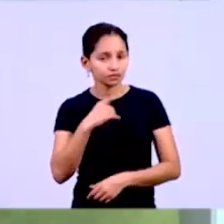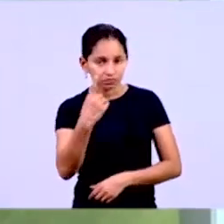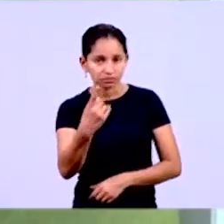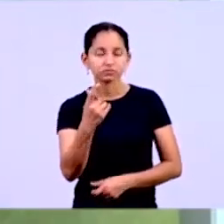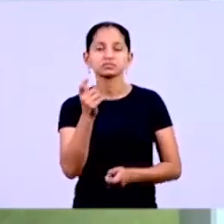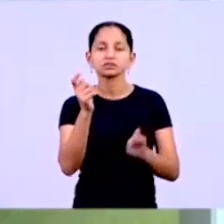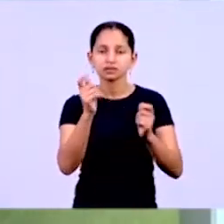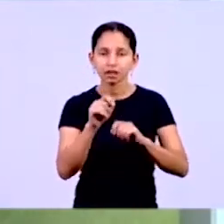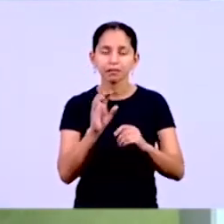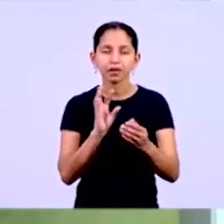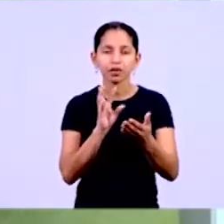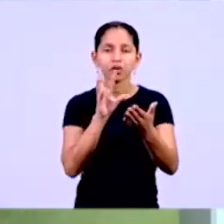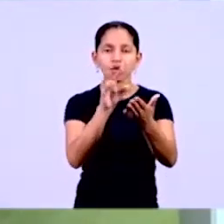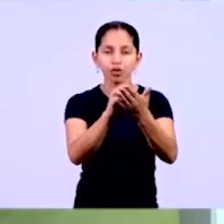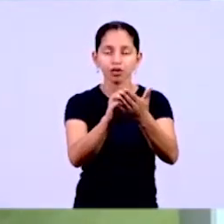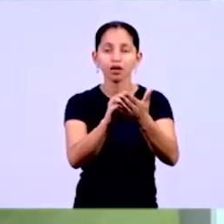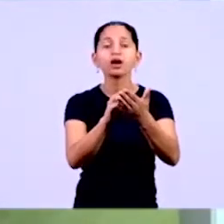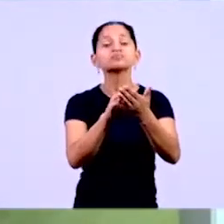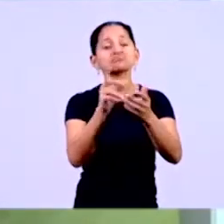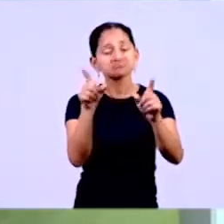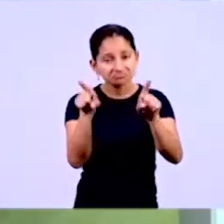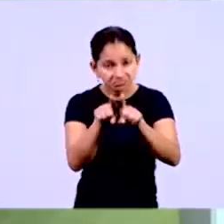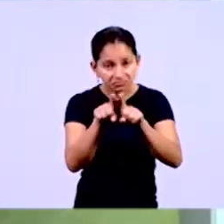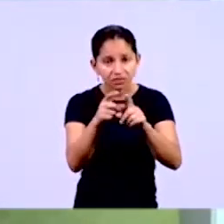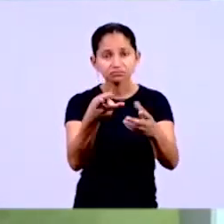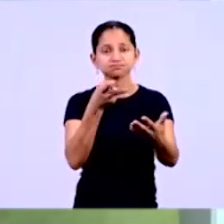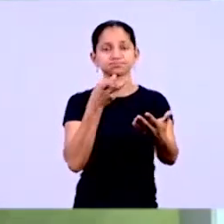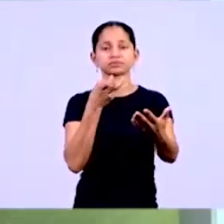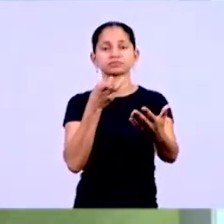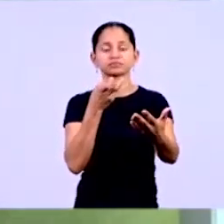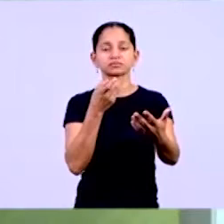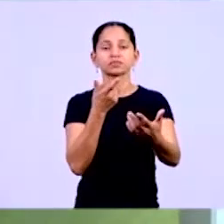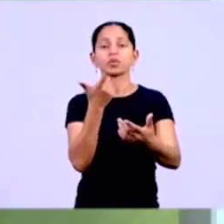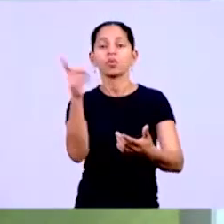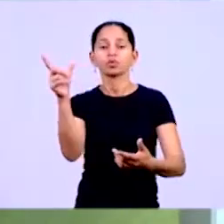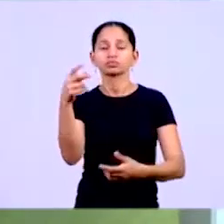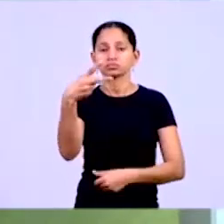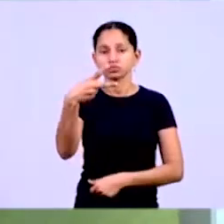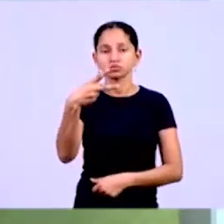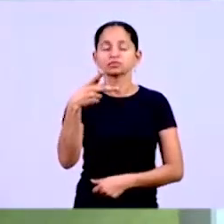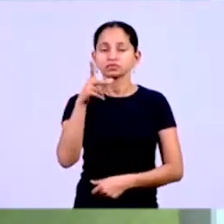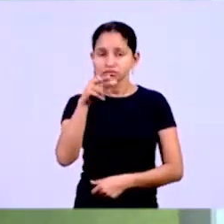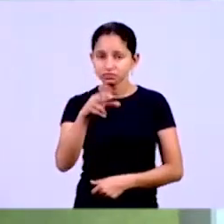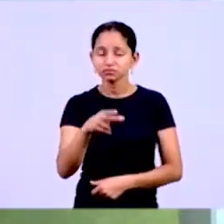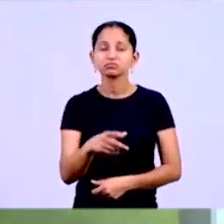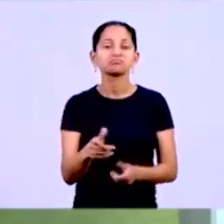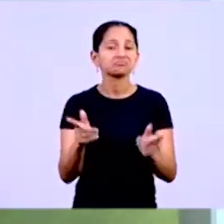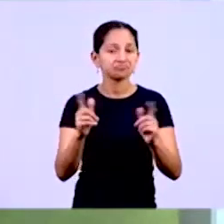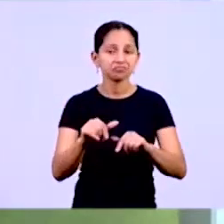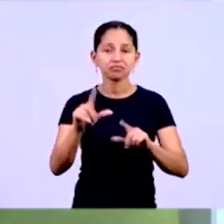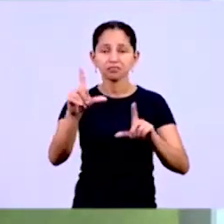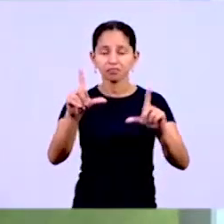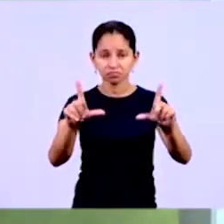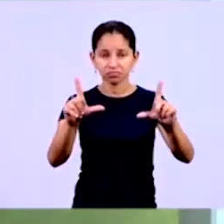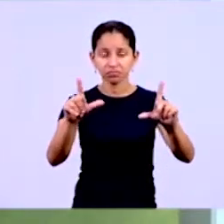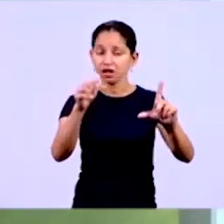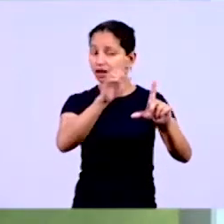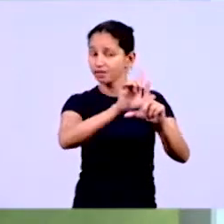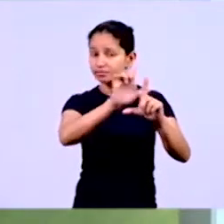informação para mim, eu consigo passar informação para o computador. Então, o monitor, por si só, é um